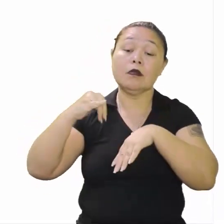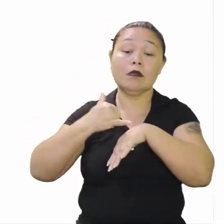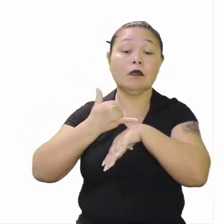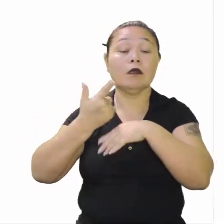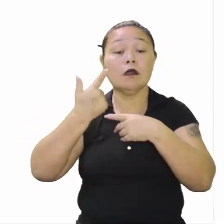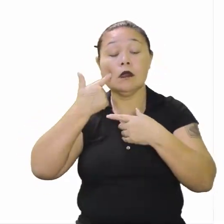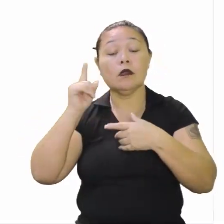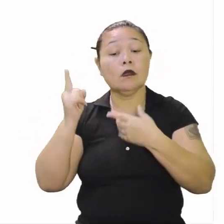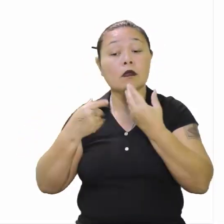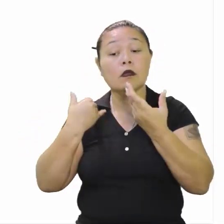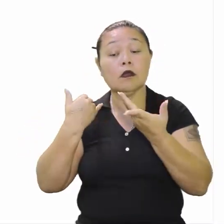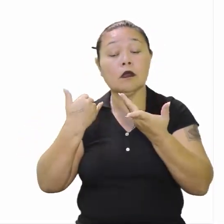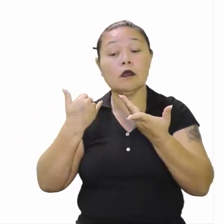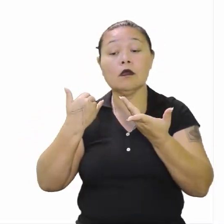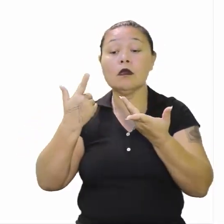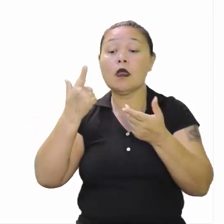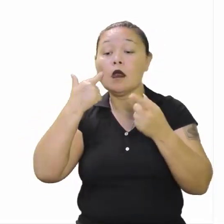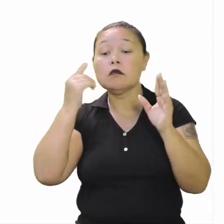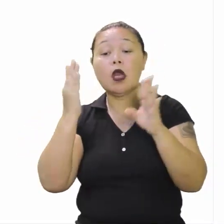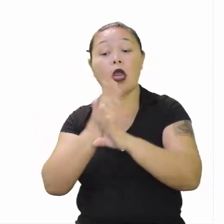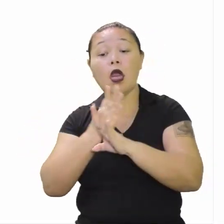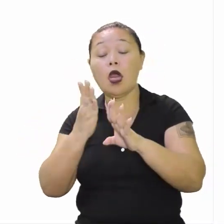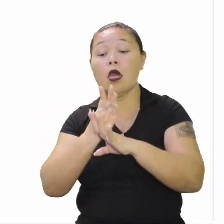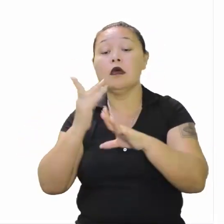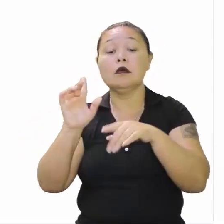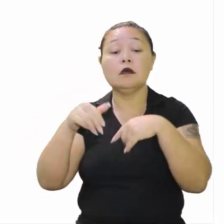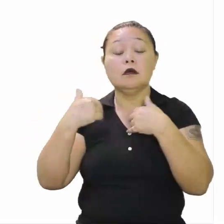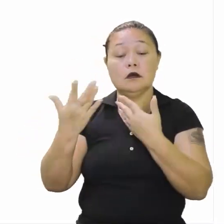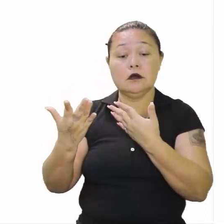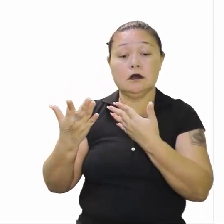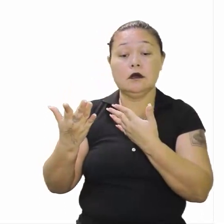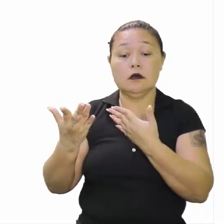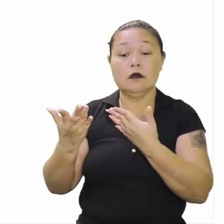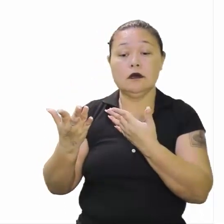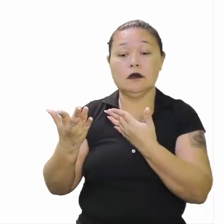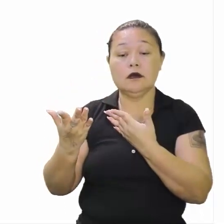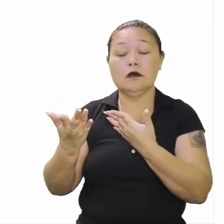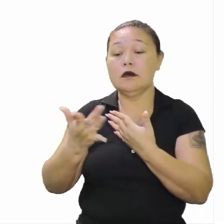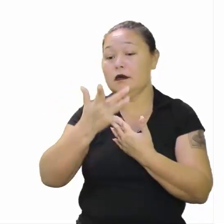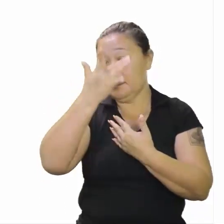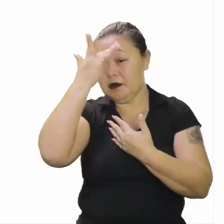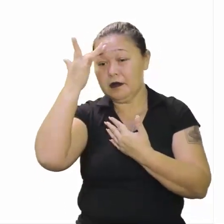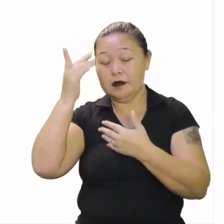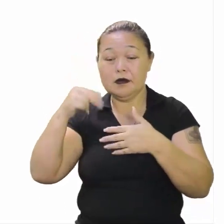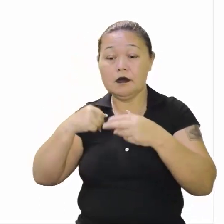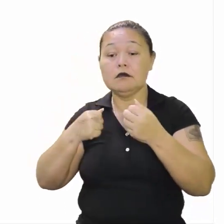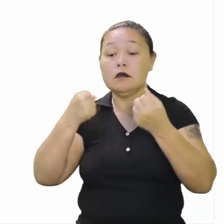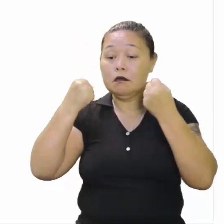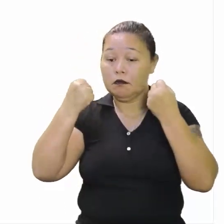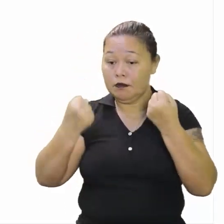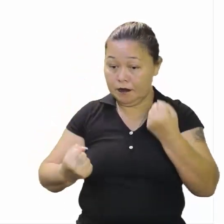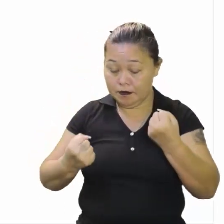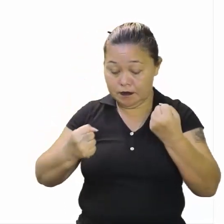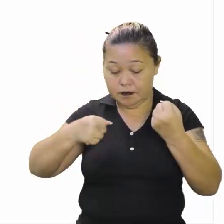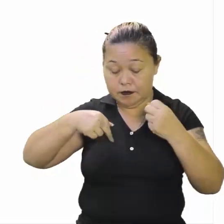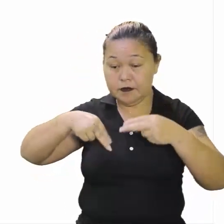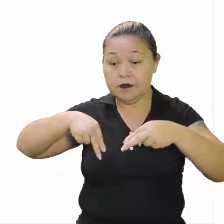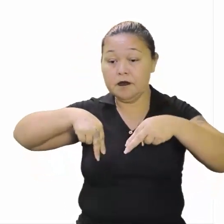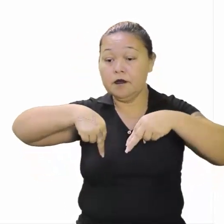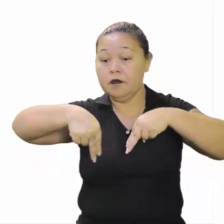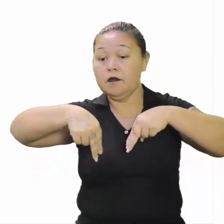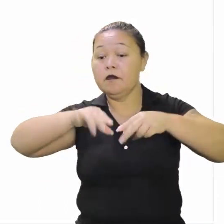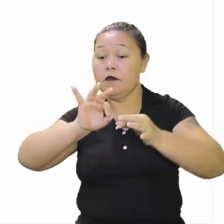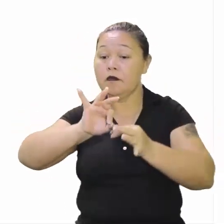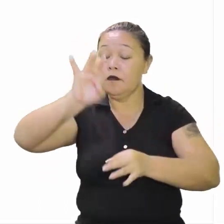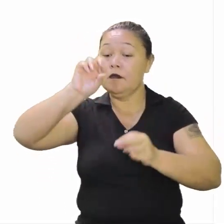é uma maneira de distrair a ação quando a pessoa se dirigia a um instrumento de